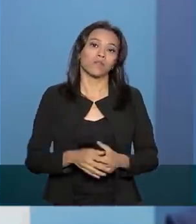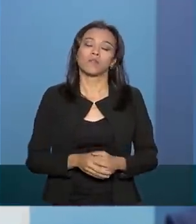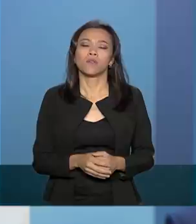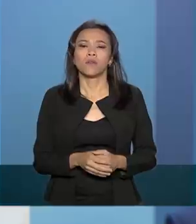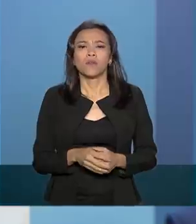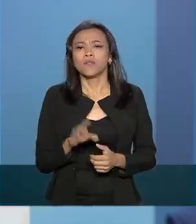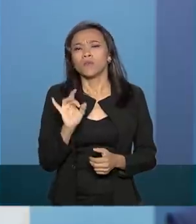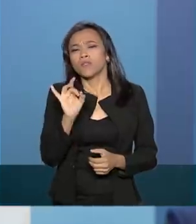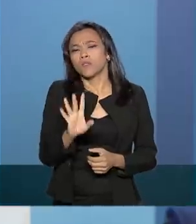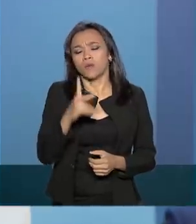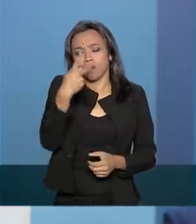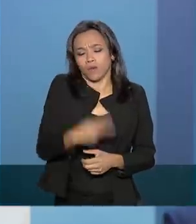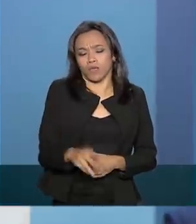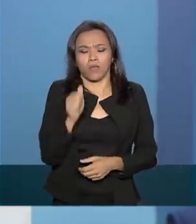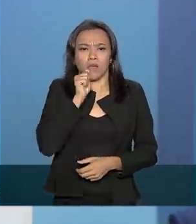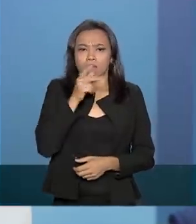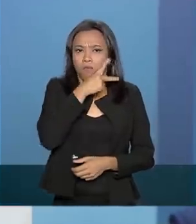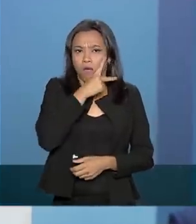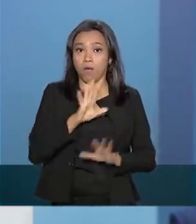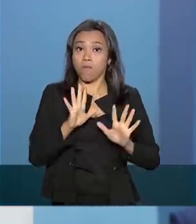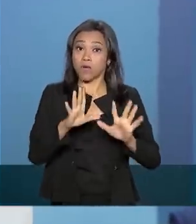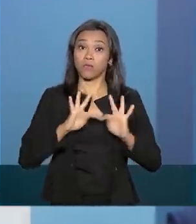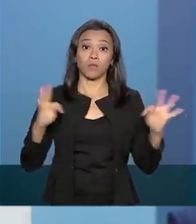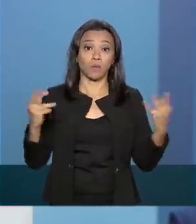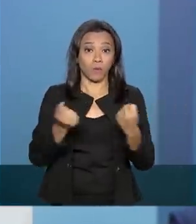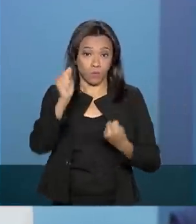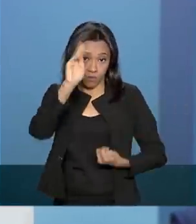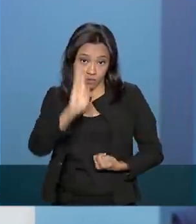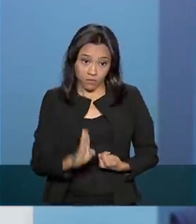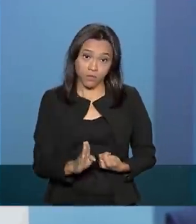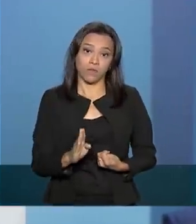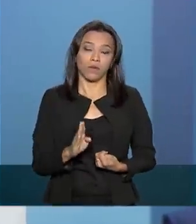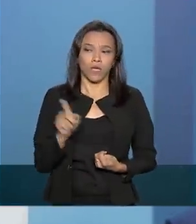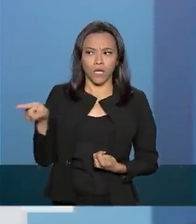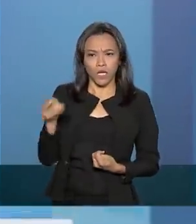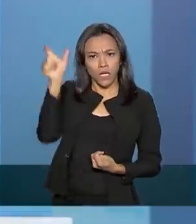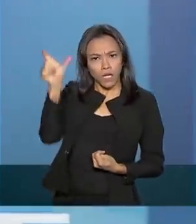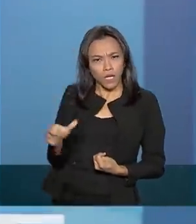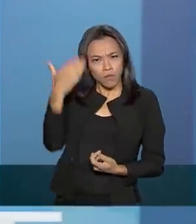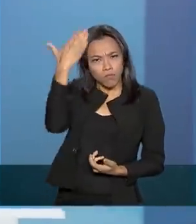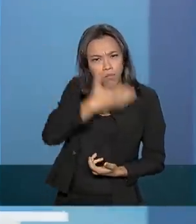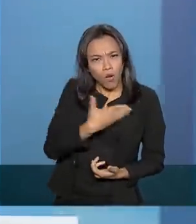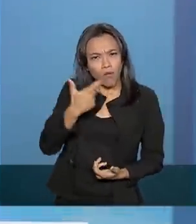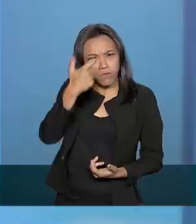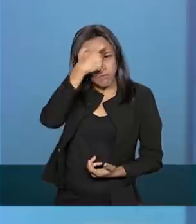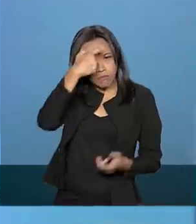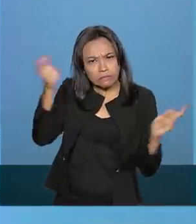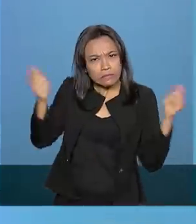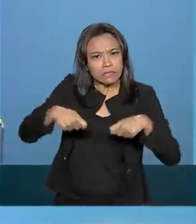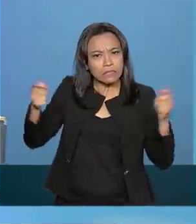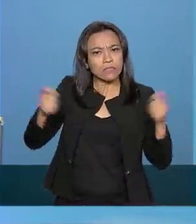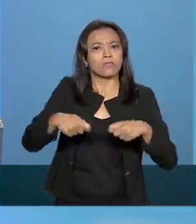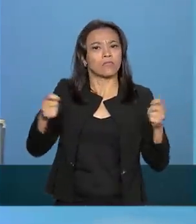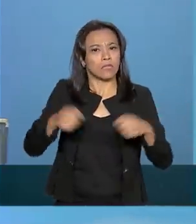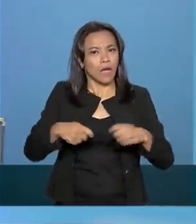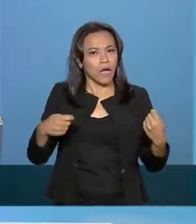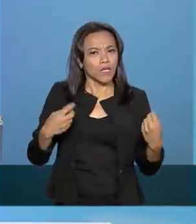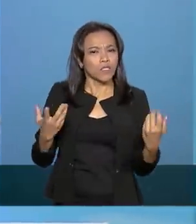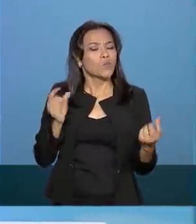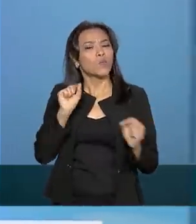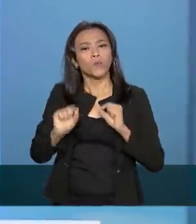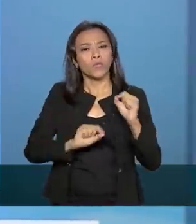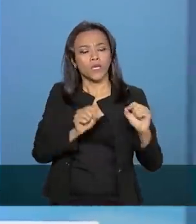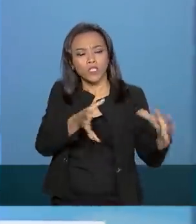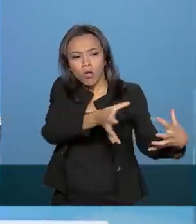não apenas para o Amapá, mas para todo o Brasil, ele demonstra uma capacidade muito grande de